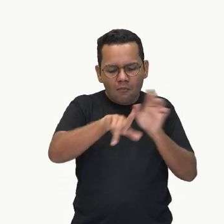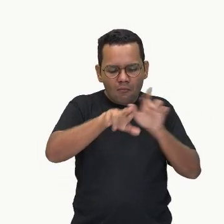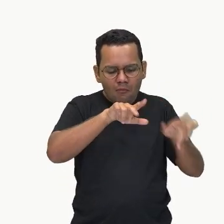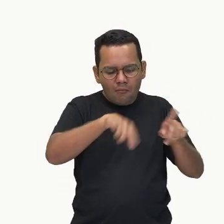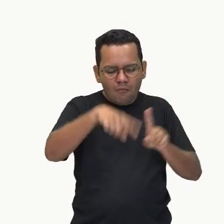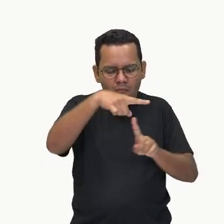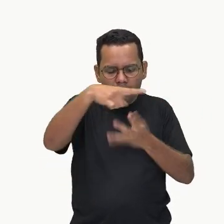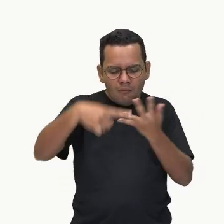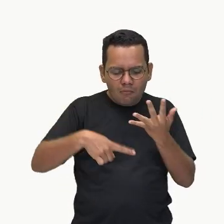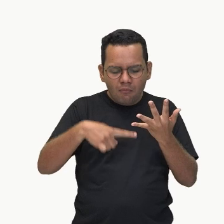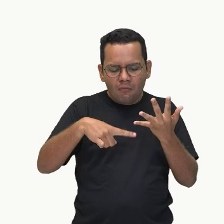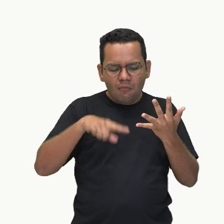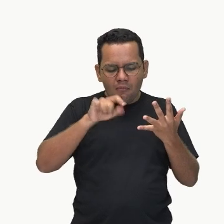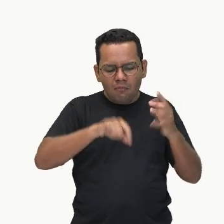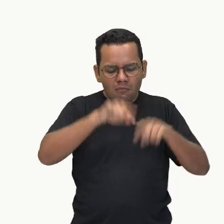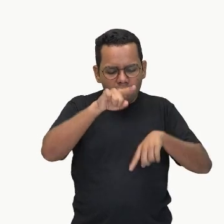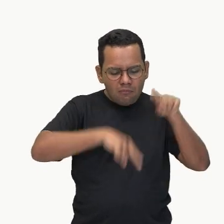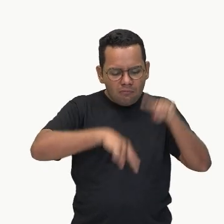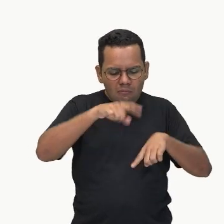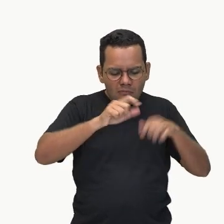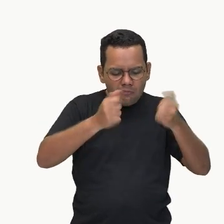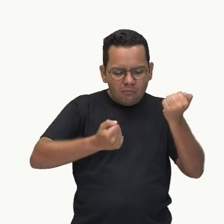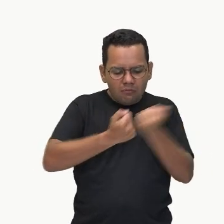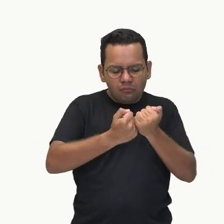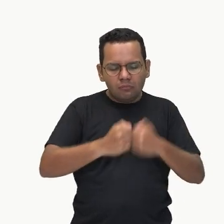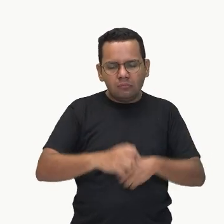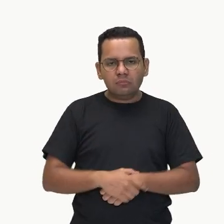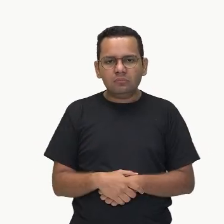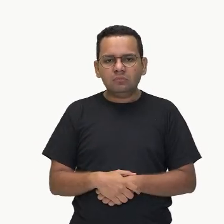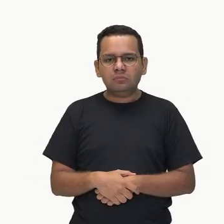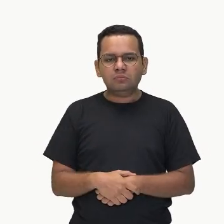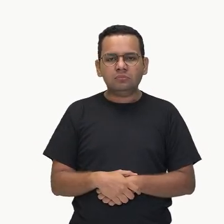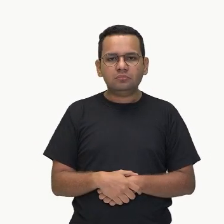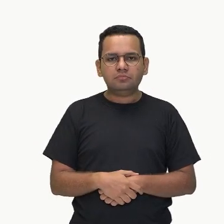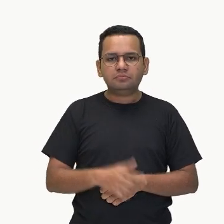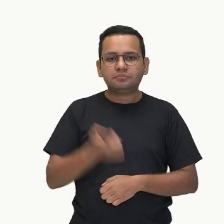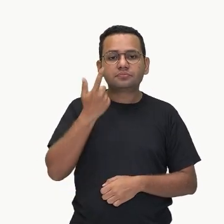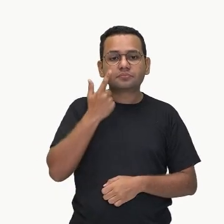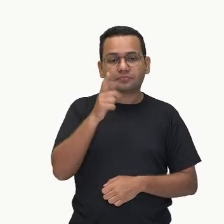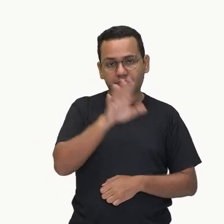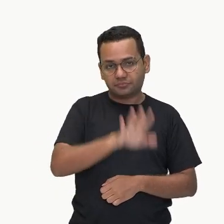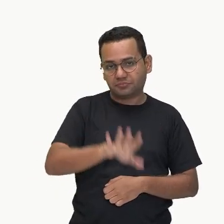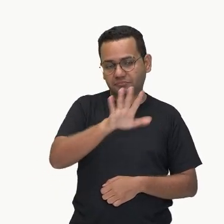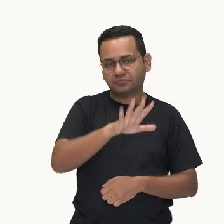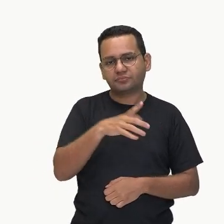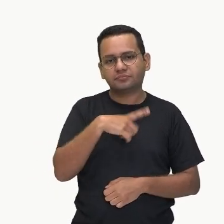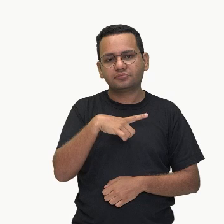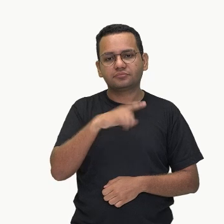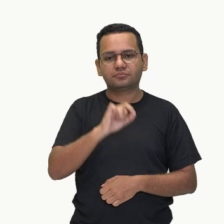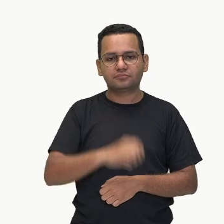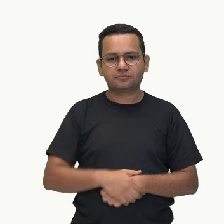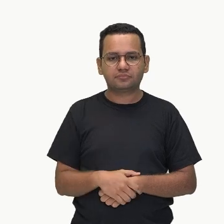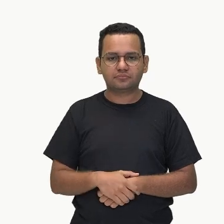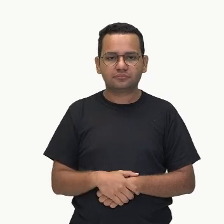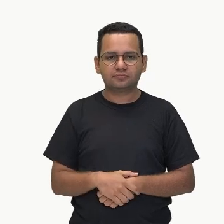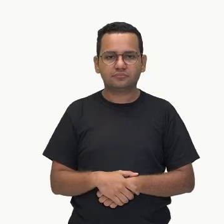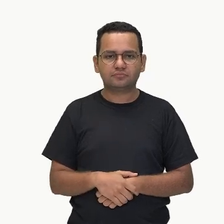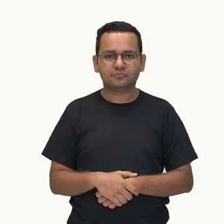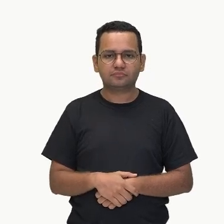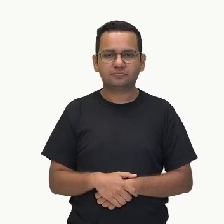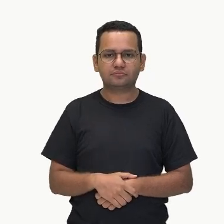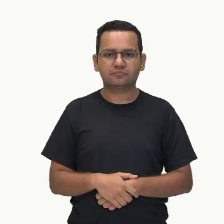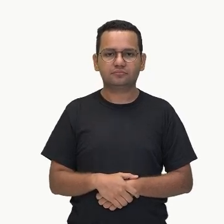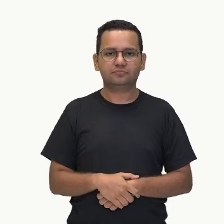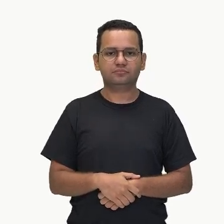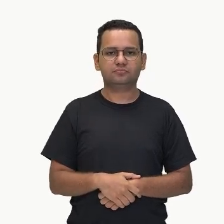afinidades por um material de suporte. Nessa imagem que você vai observar agora, tem aí uma coluna